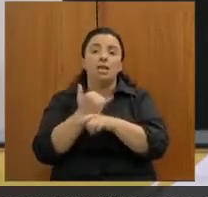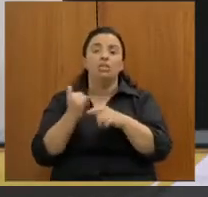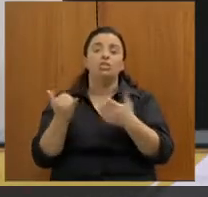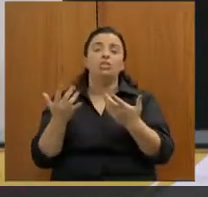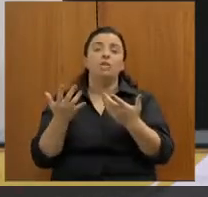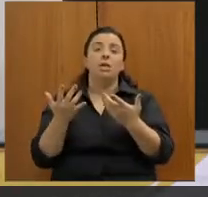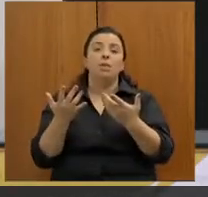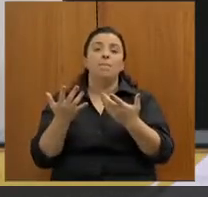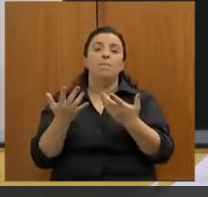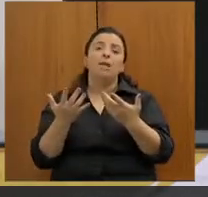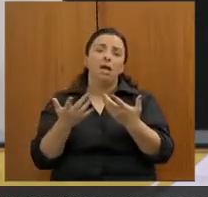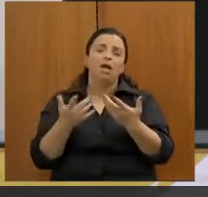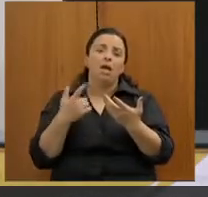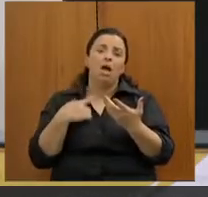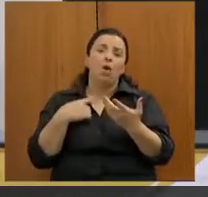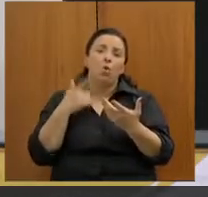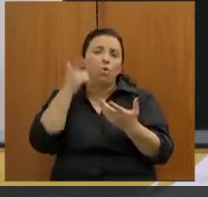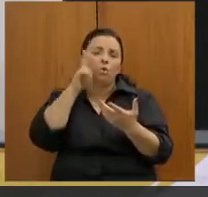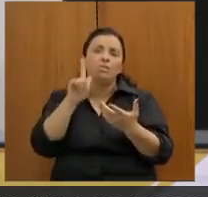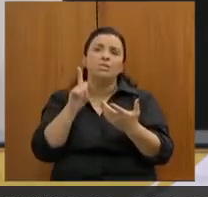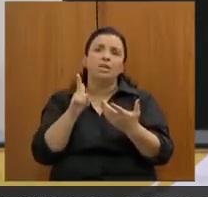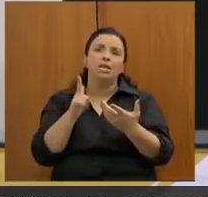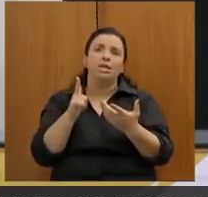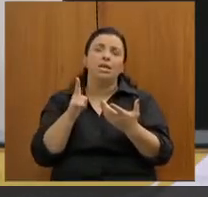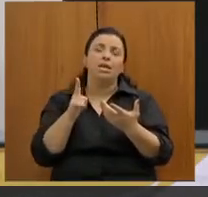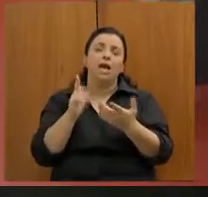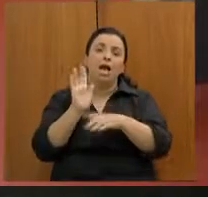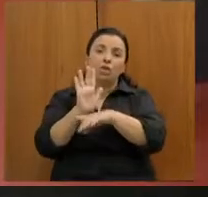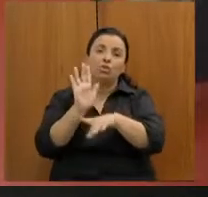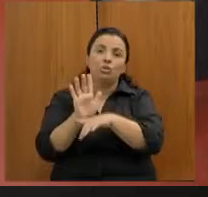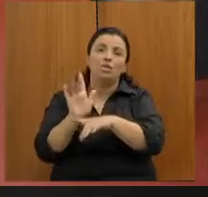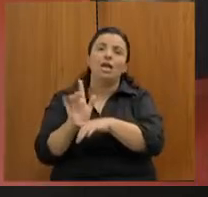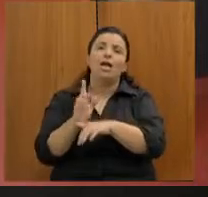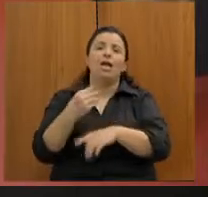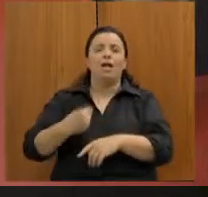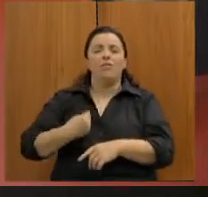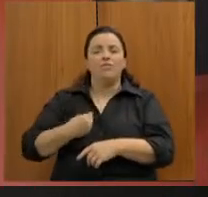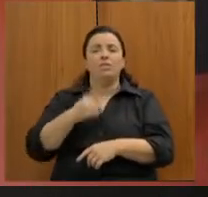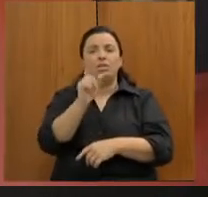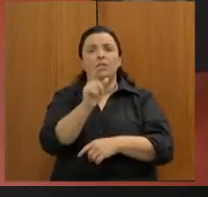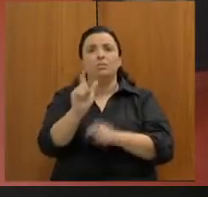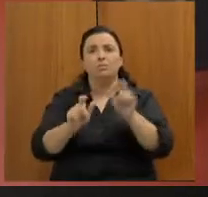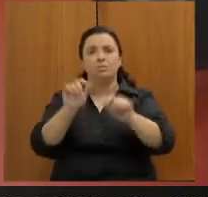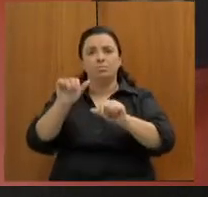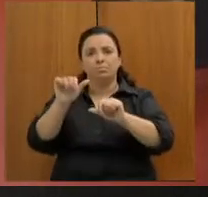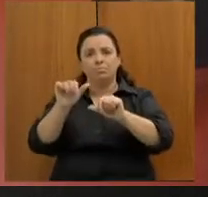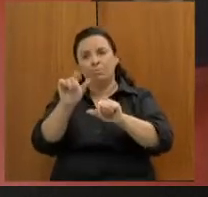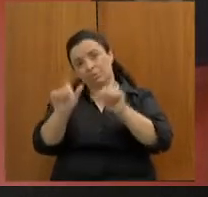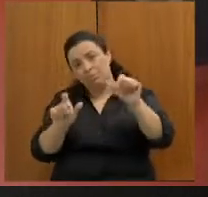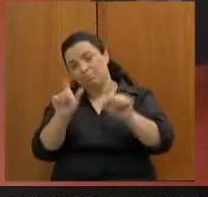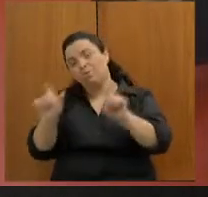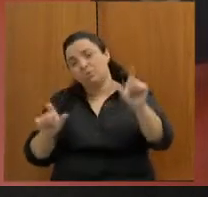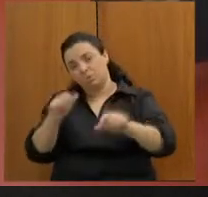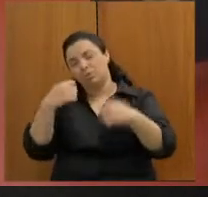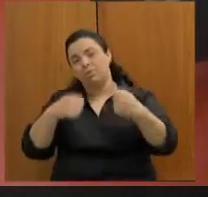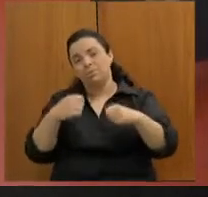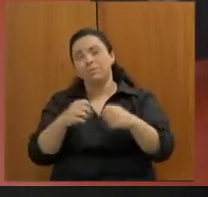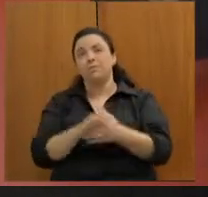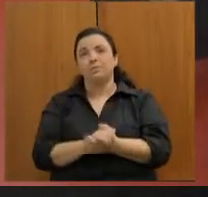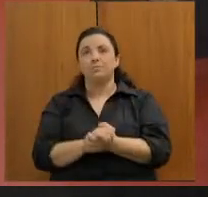e está pronta aqui e eu quero agradecer a comissão os representantes aqui técnicos por esse trabalho e também